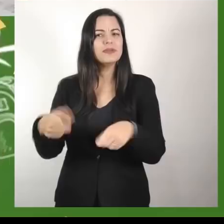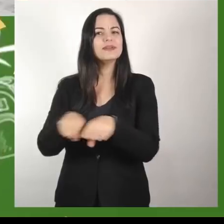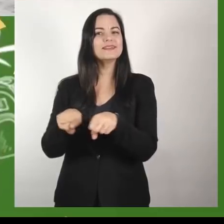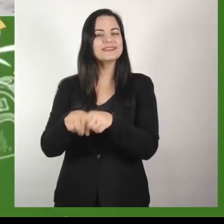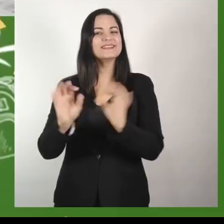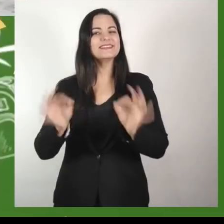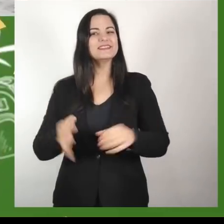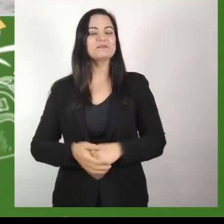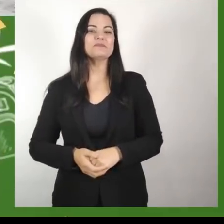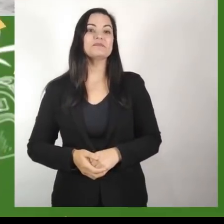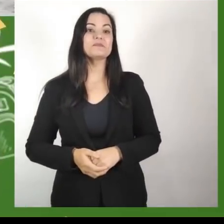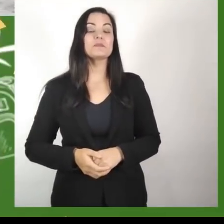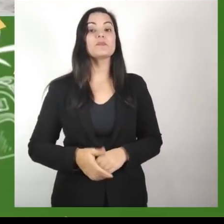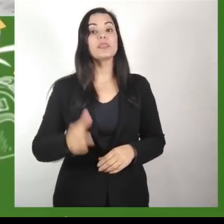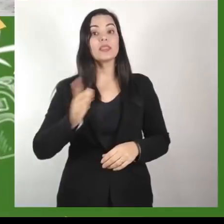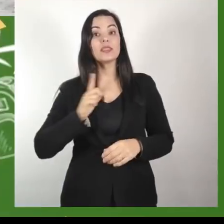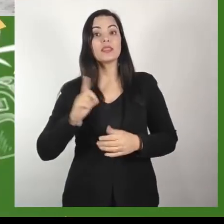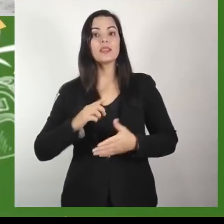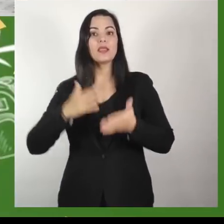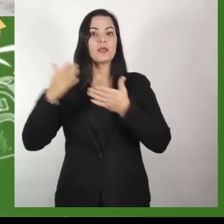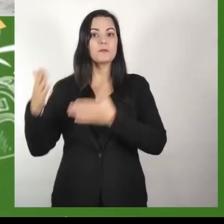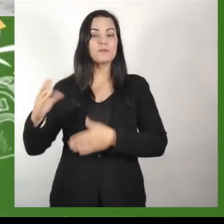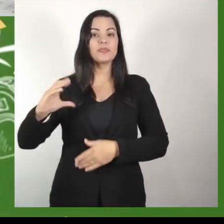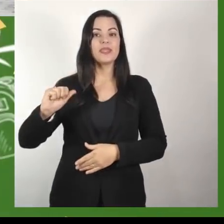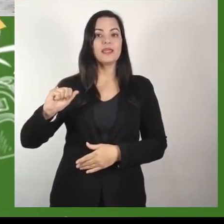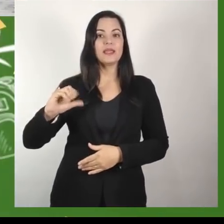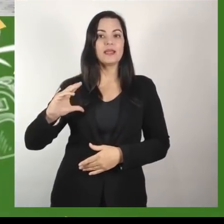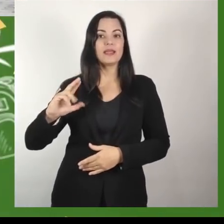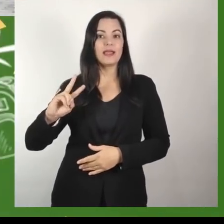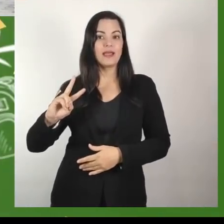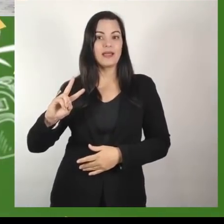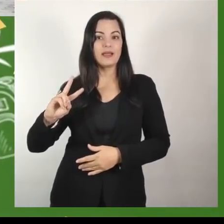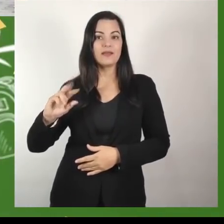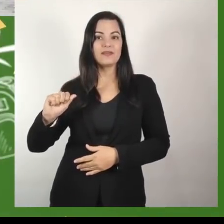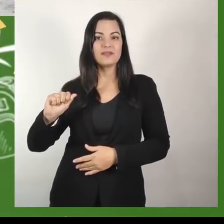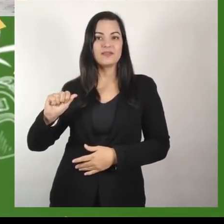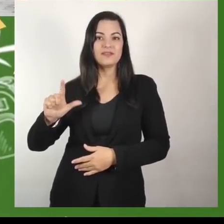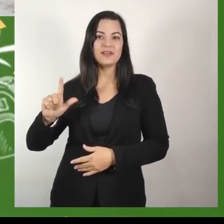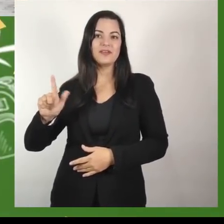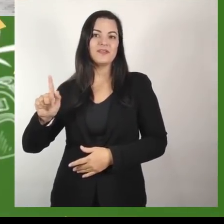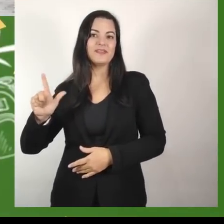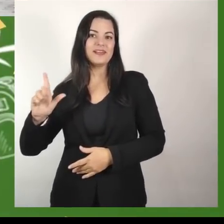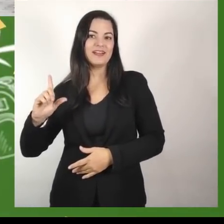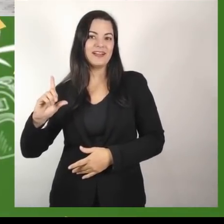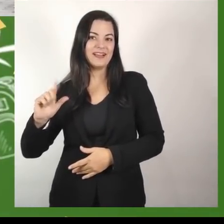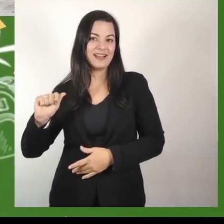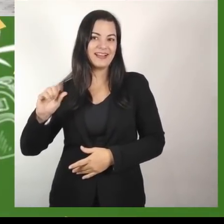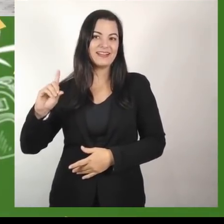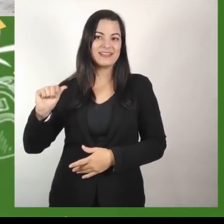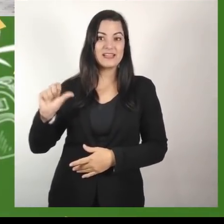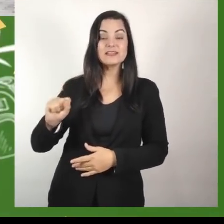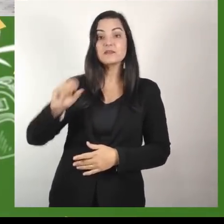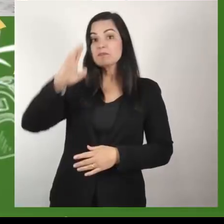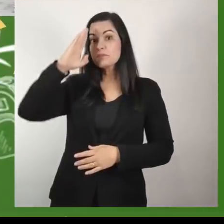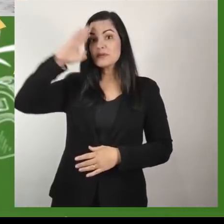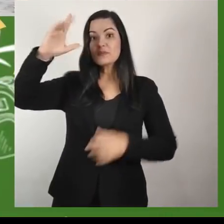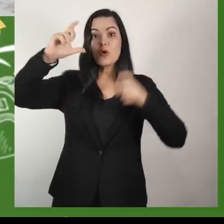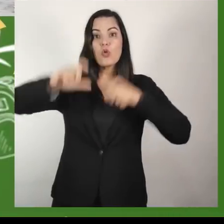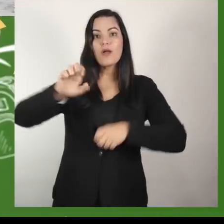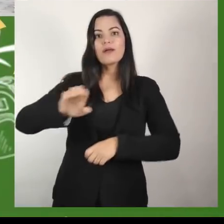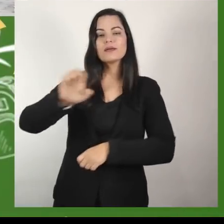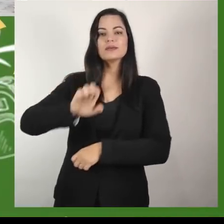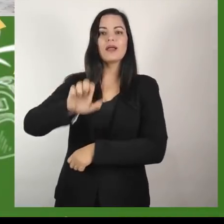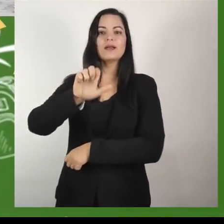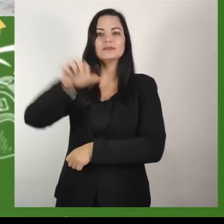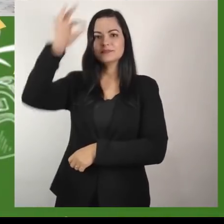presente. Temos ainda as cavalgadas, muito tradicionais no Espírito Santo, e a festa do Congado,